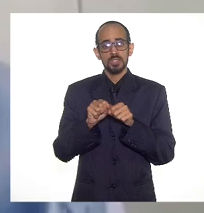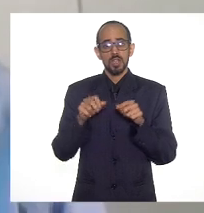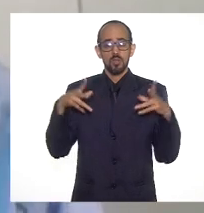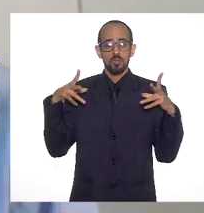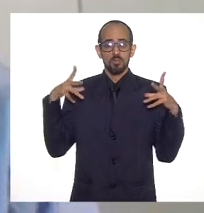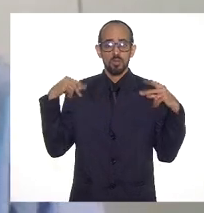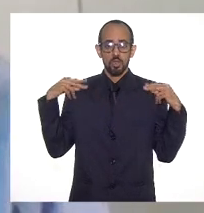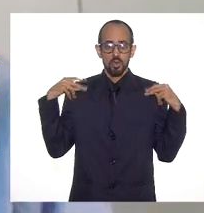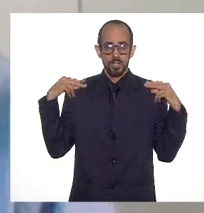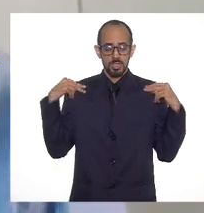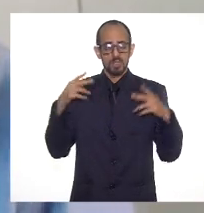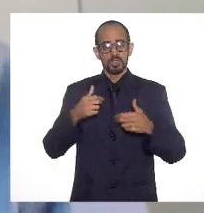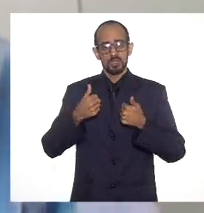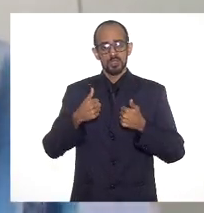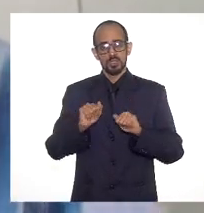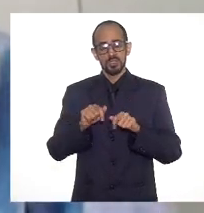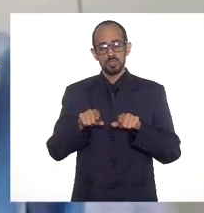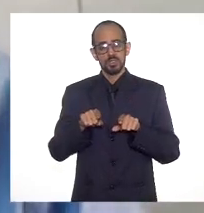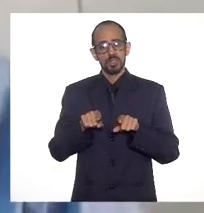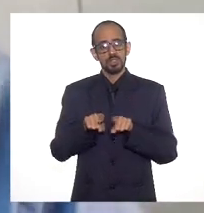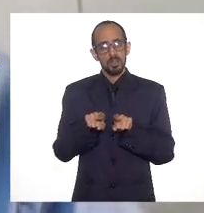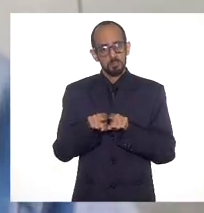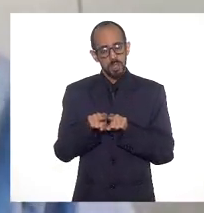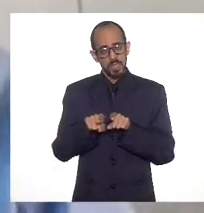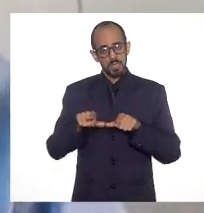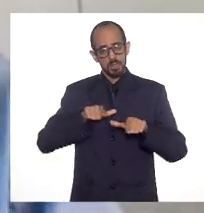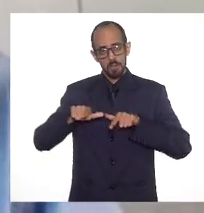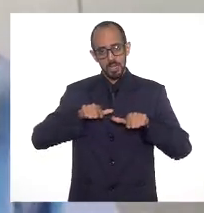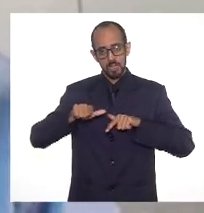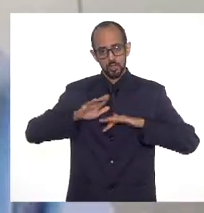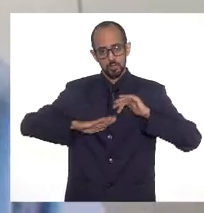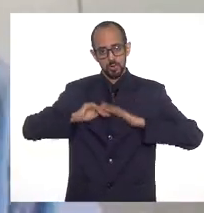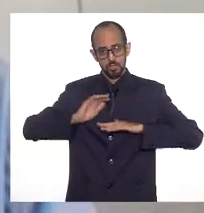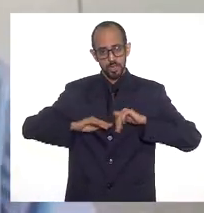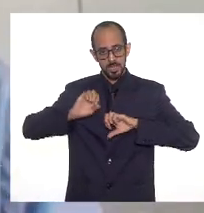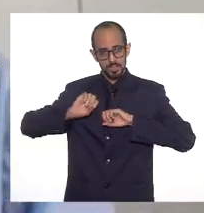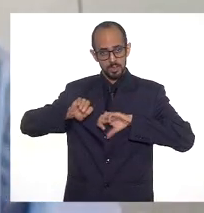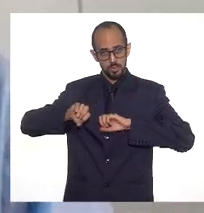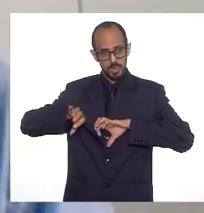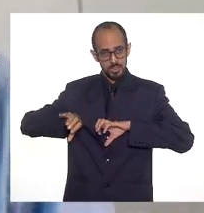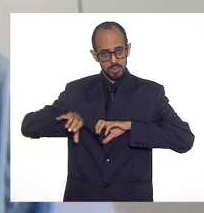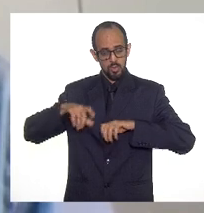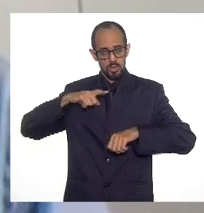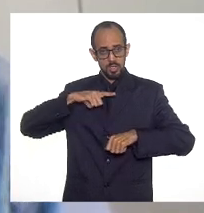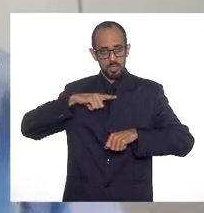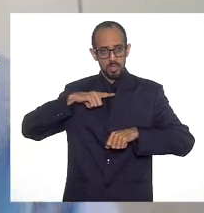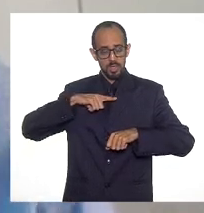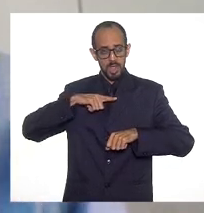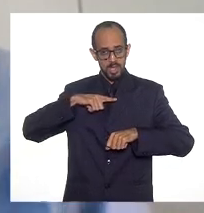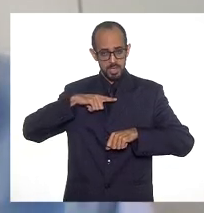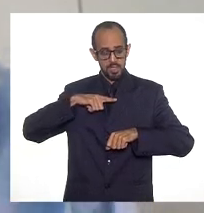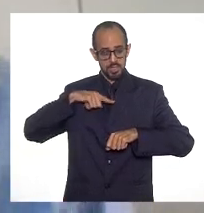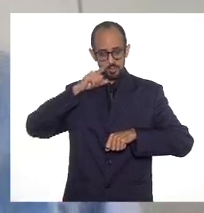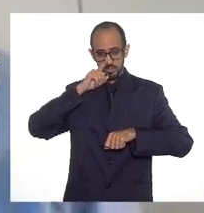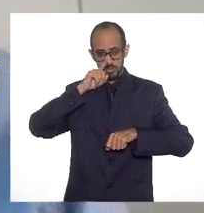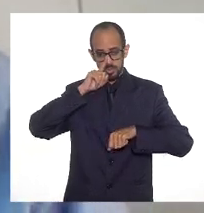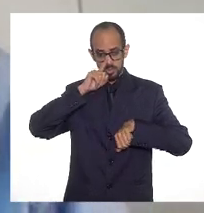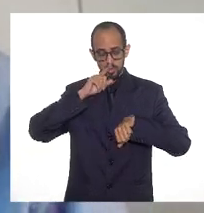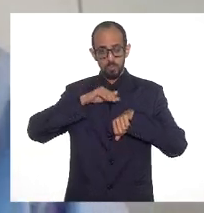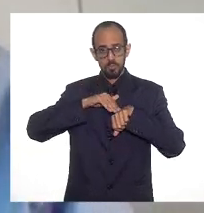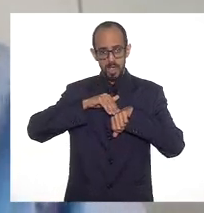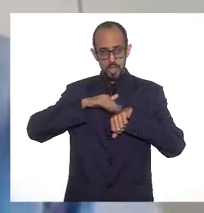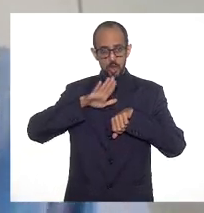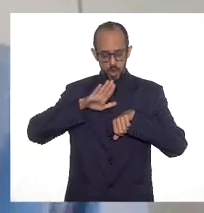da educação, que são potencialmente vetores por trabalhar em setores que